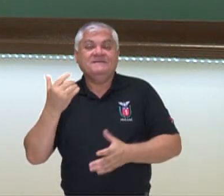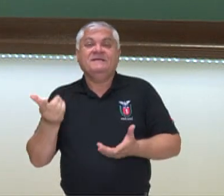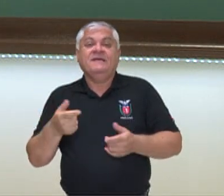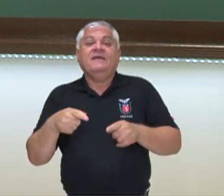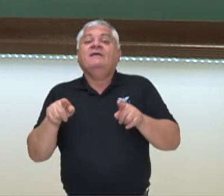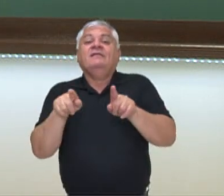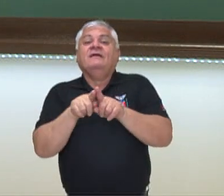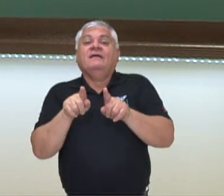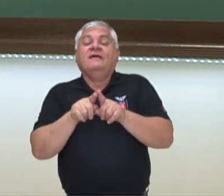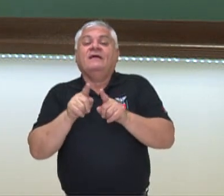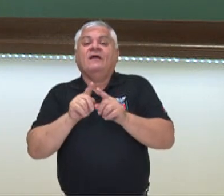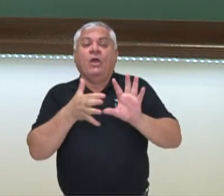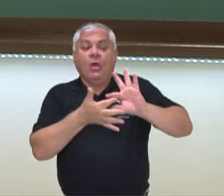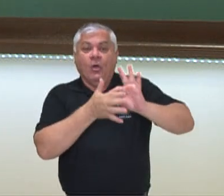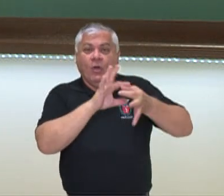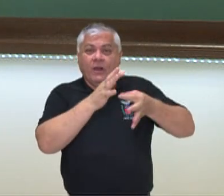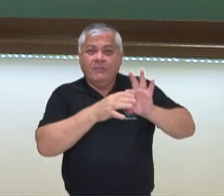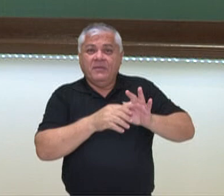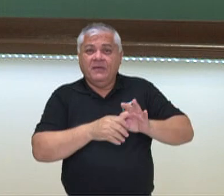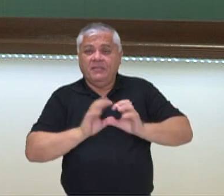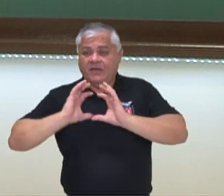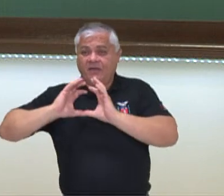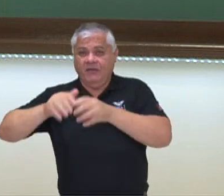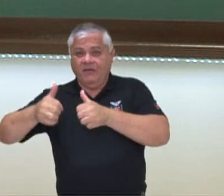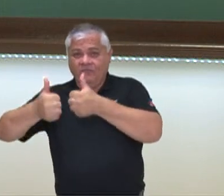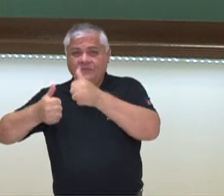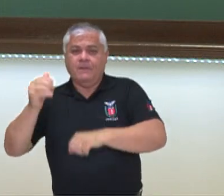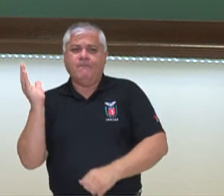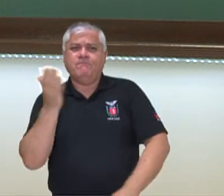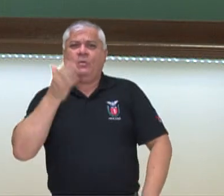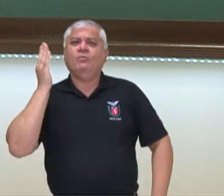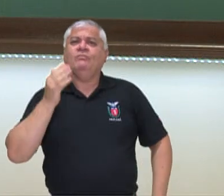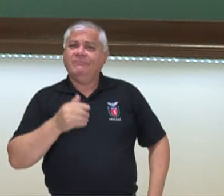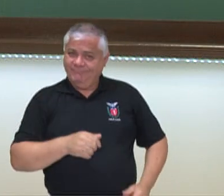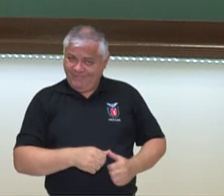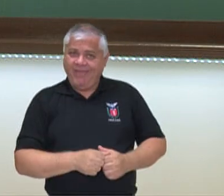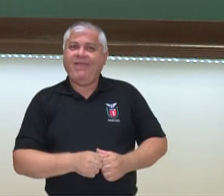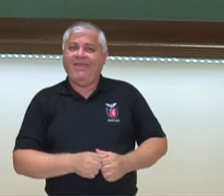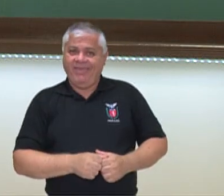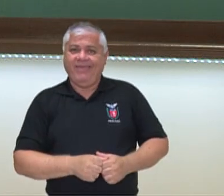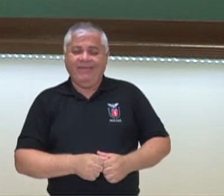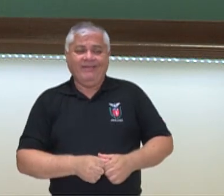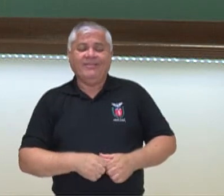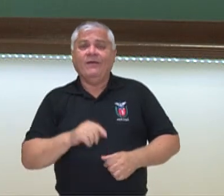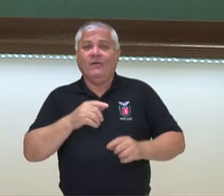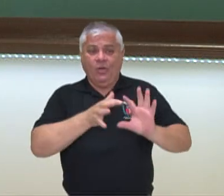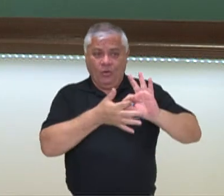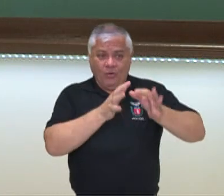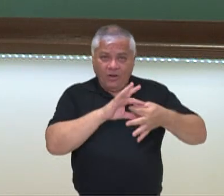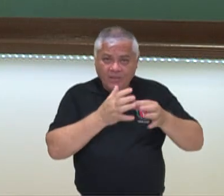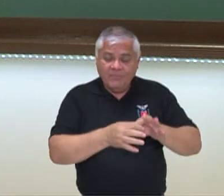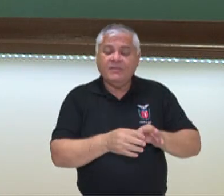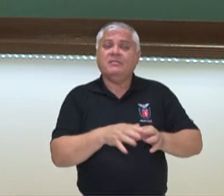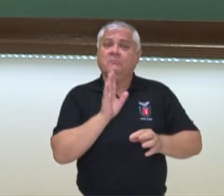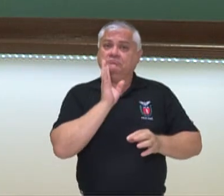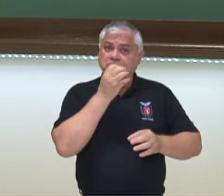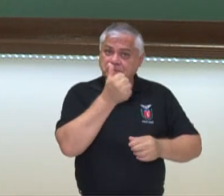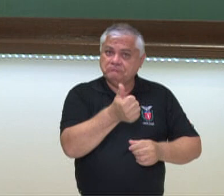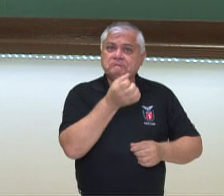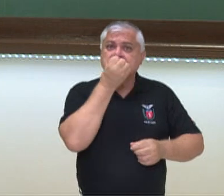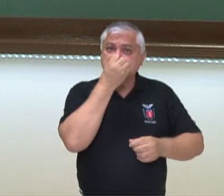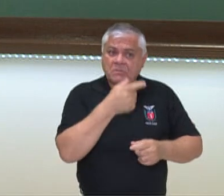que a própria Olimpíada, que é um evento que envolve vários esportes juntos, inclusive até o